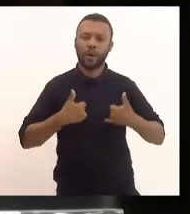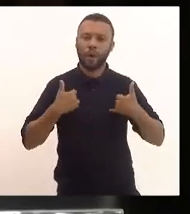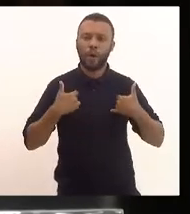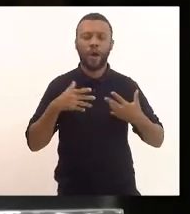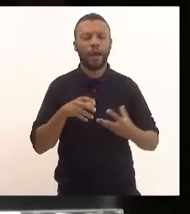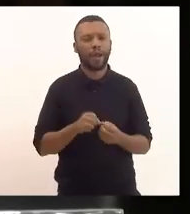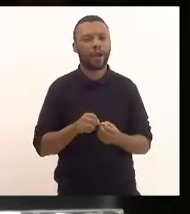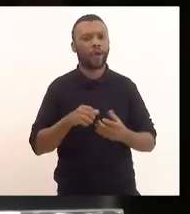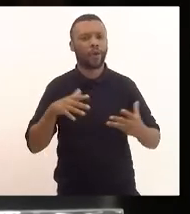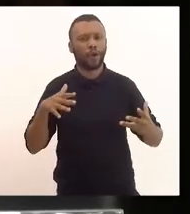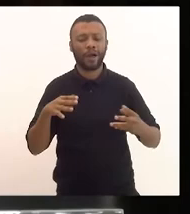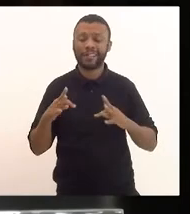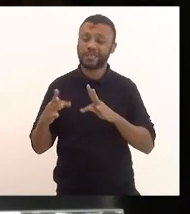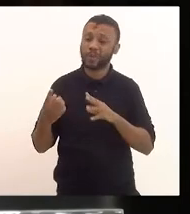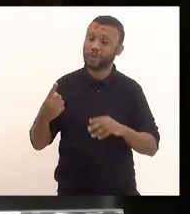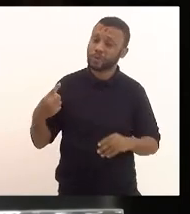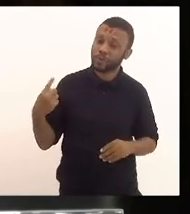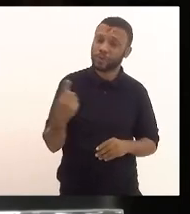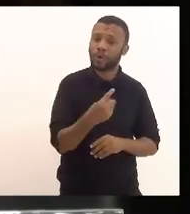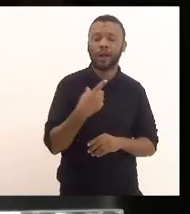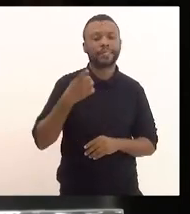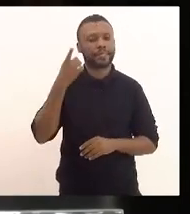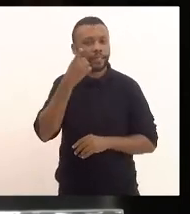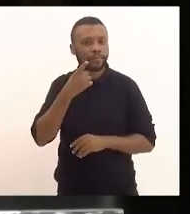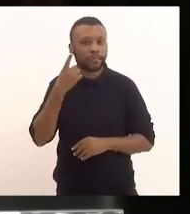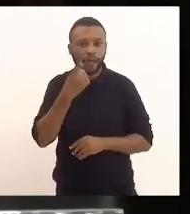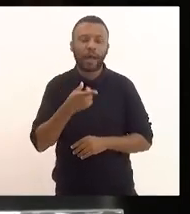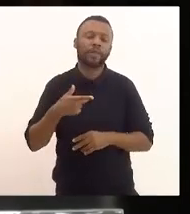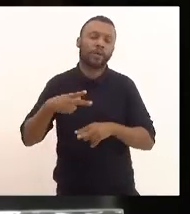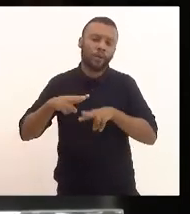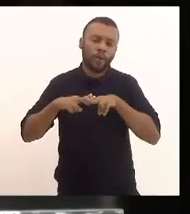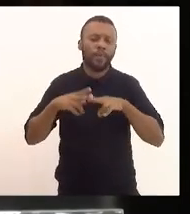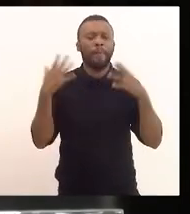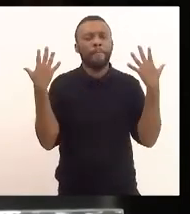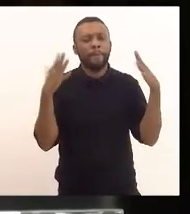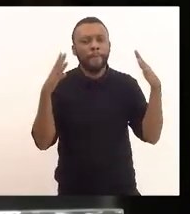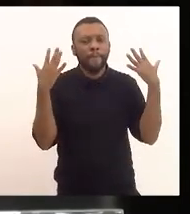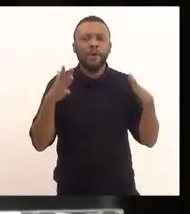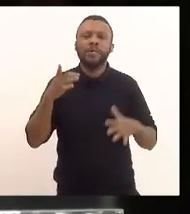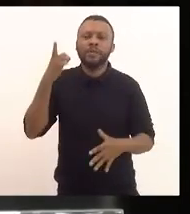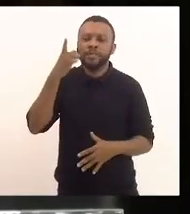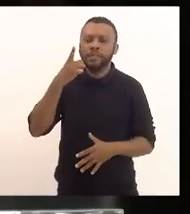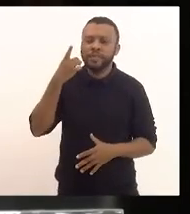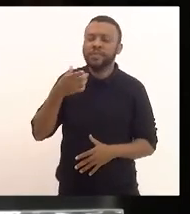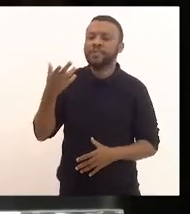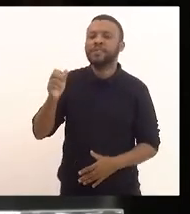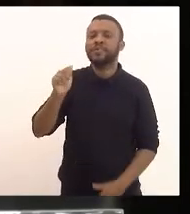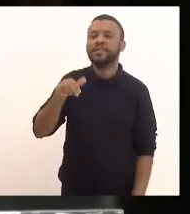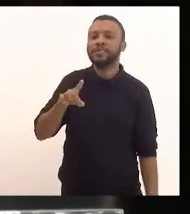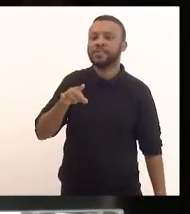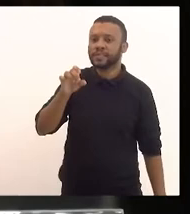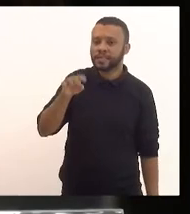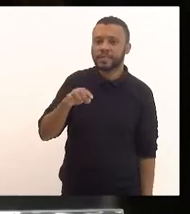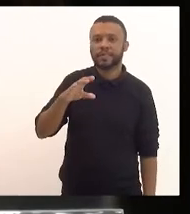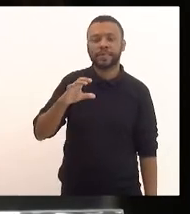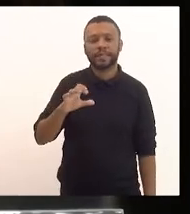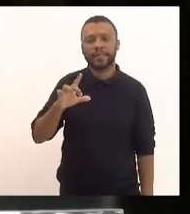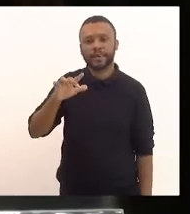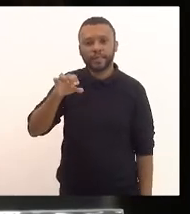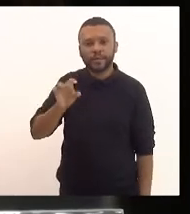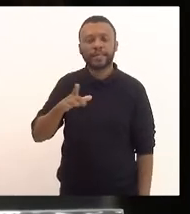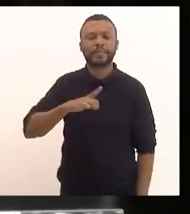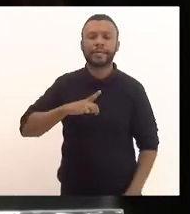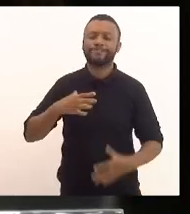toda glória de todos nós aqui deputados portanto parabens ao Deputado André Ceciliano que é um cara que tem muita